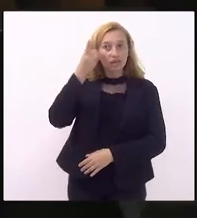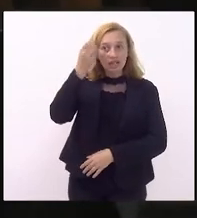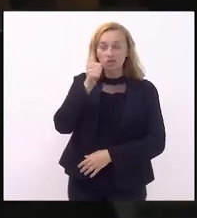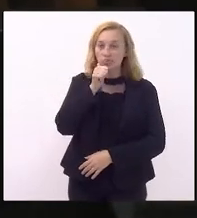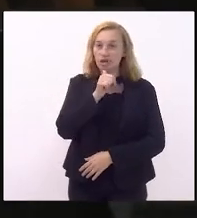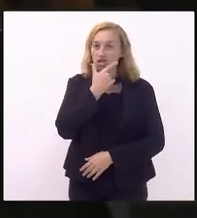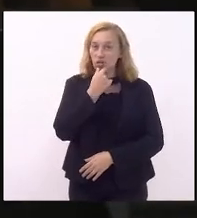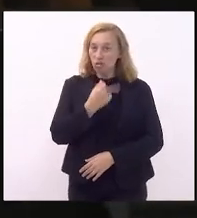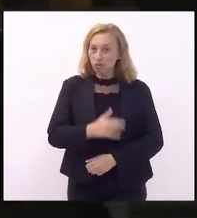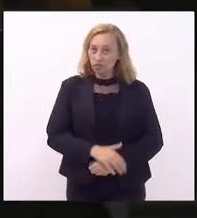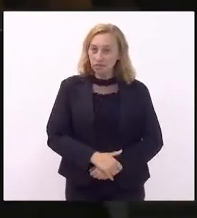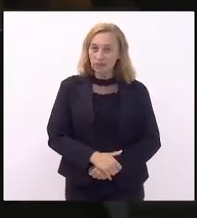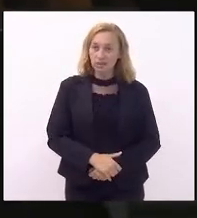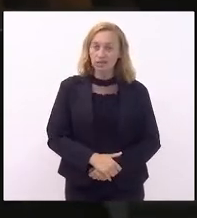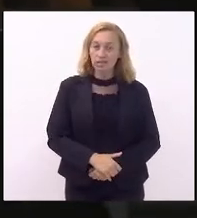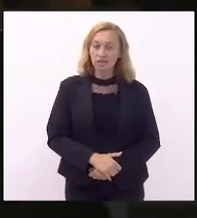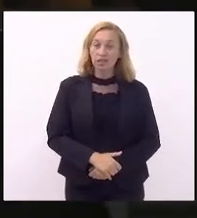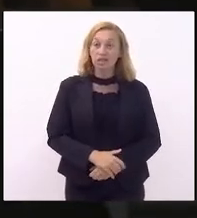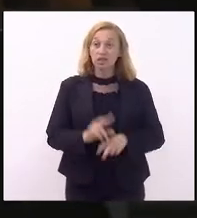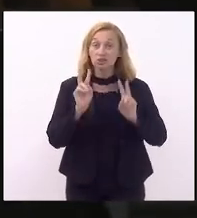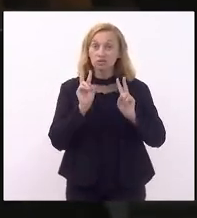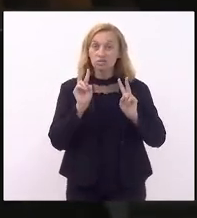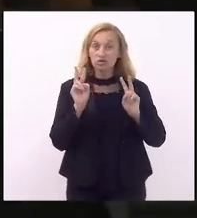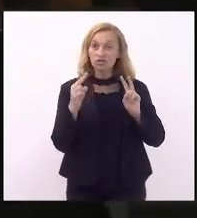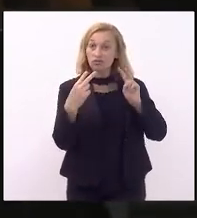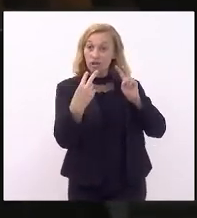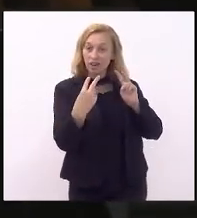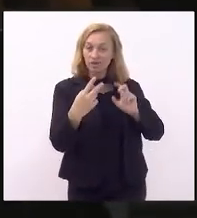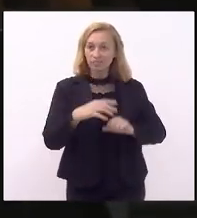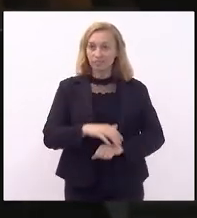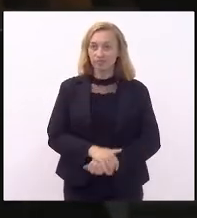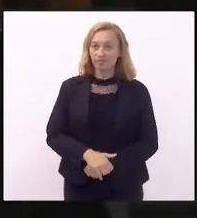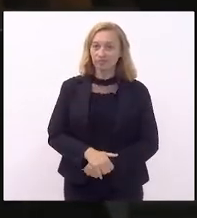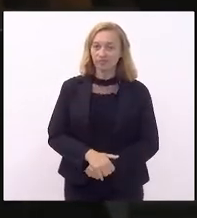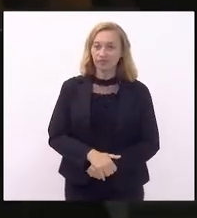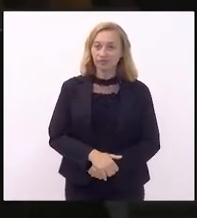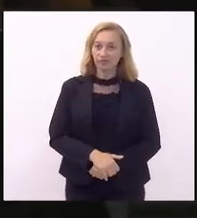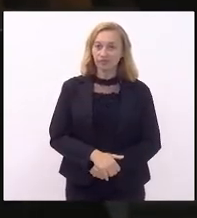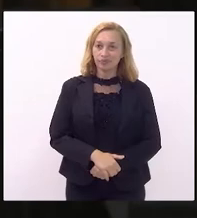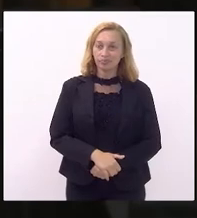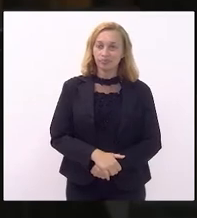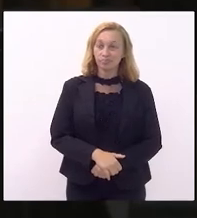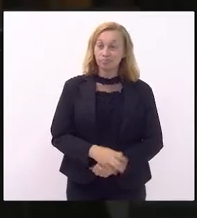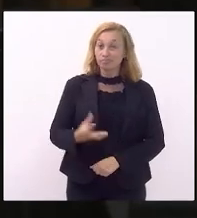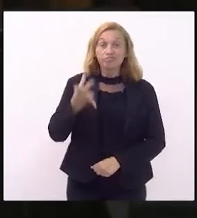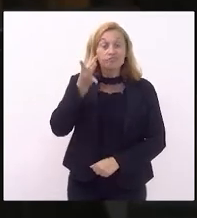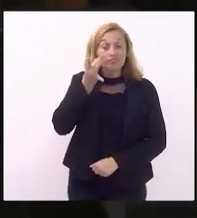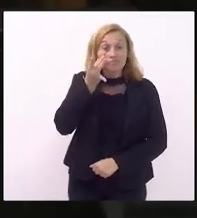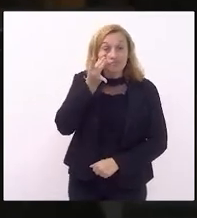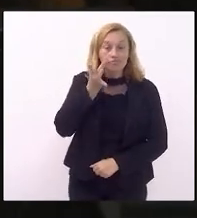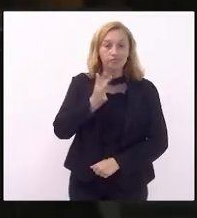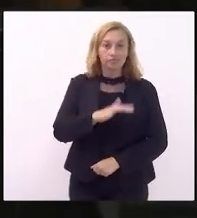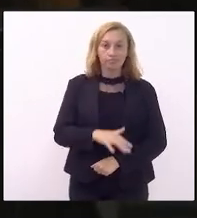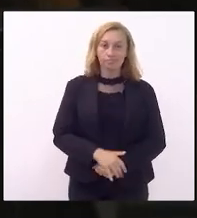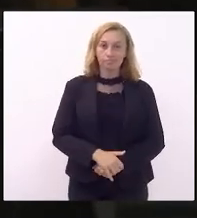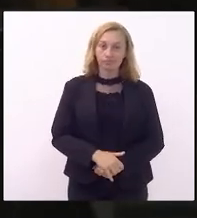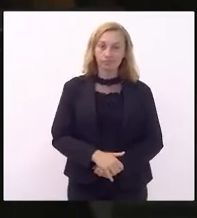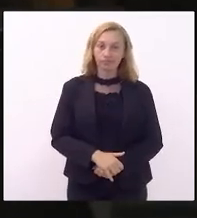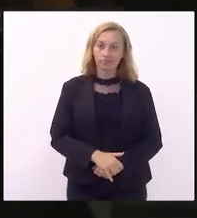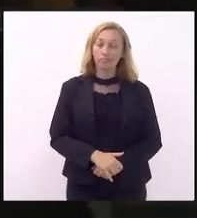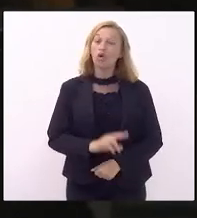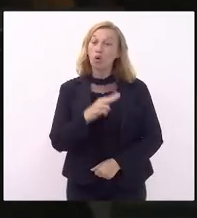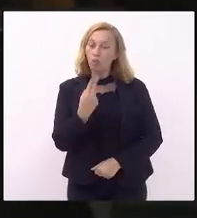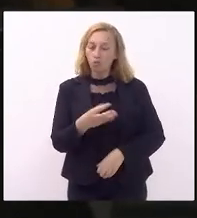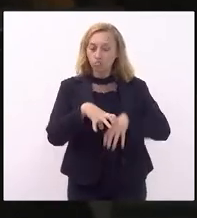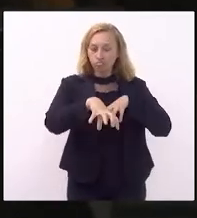que nos assistem de forma presencial ou